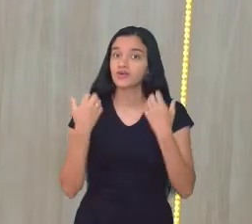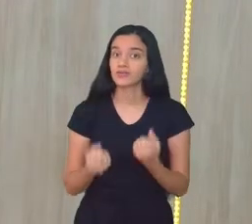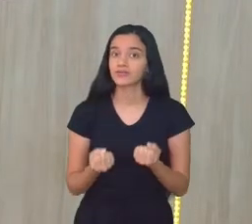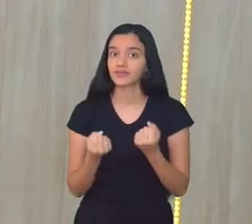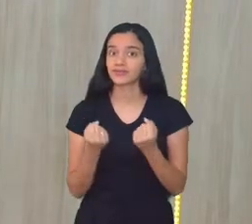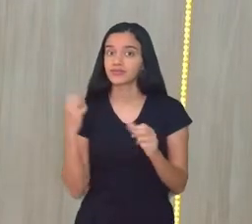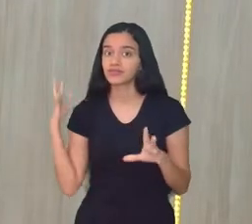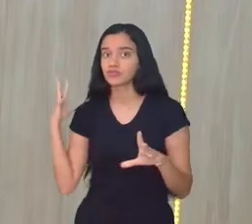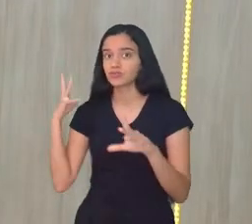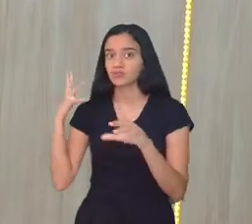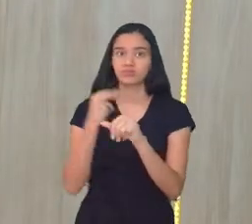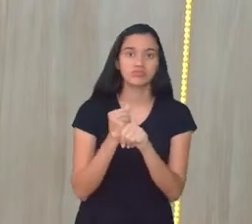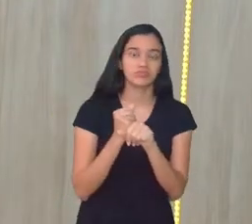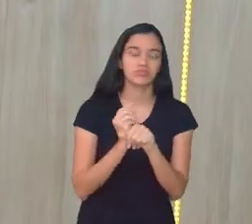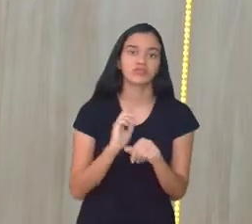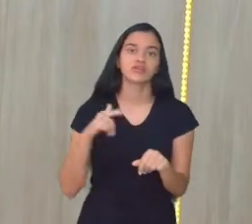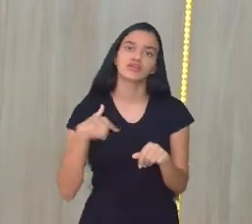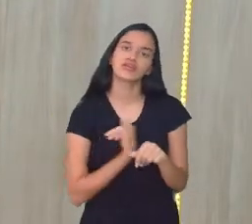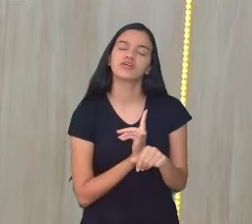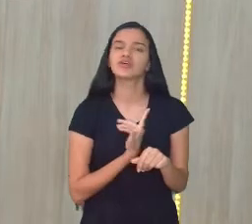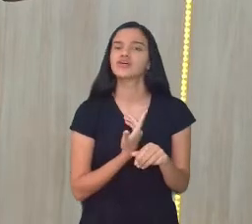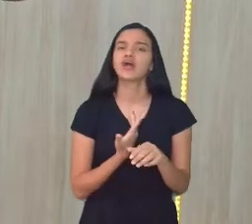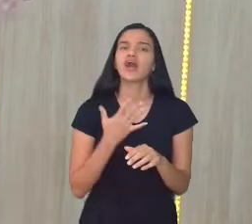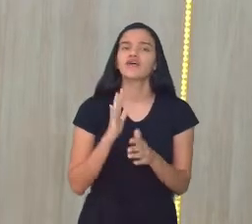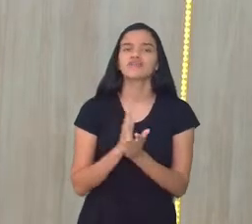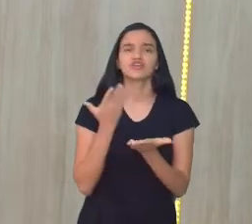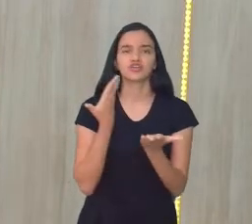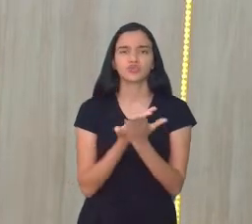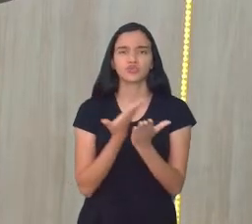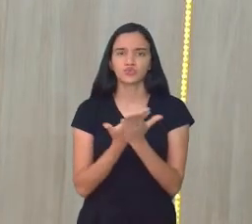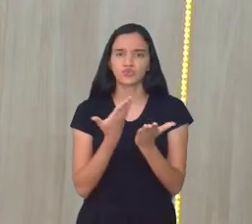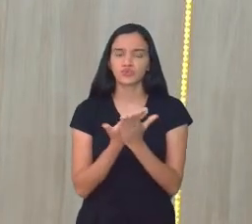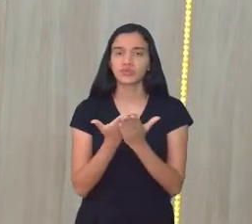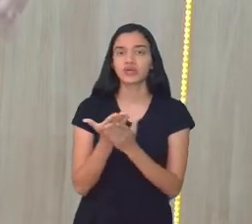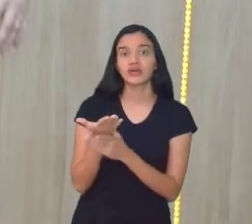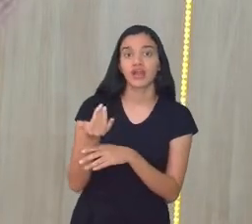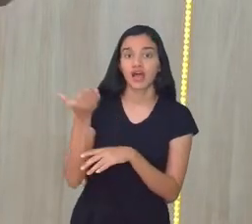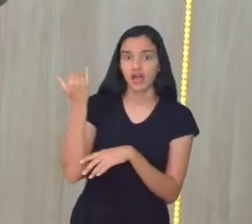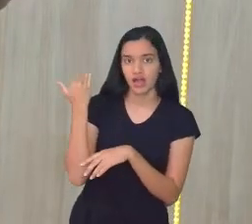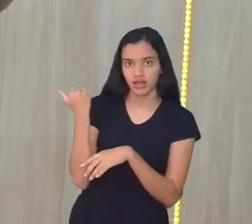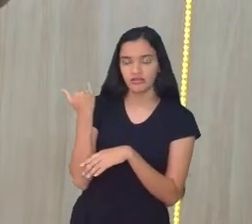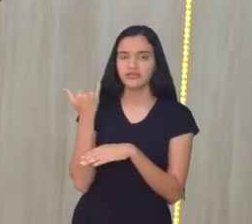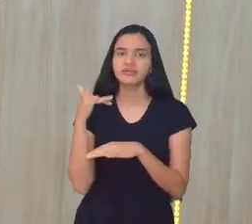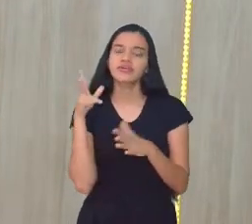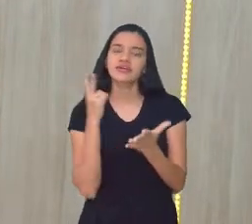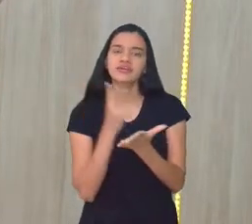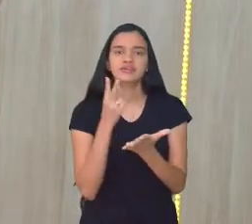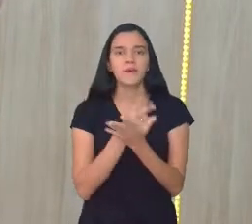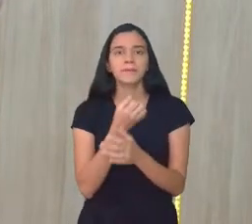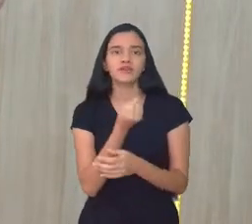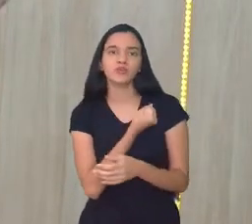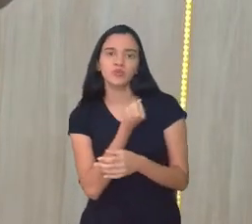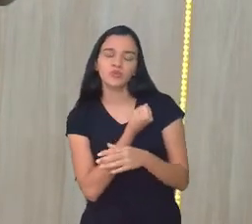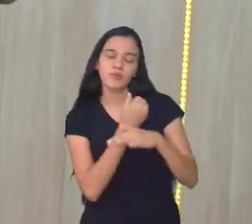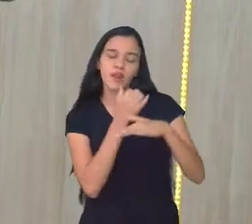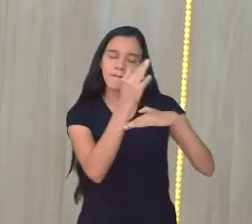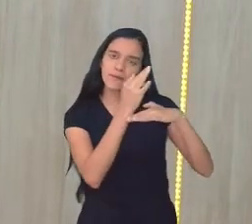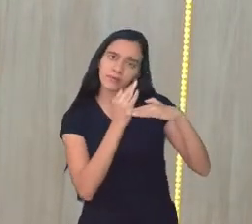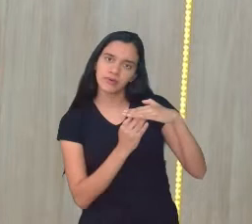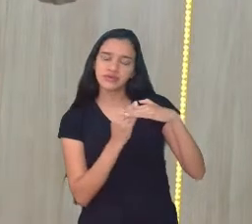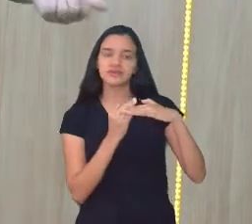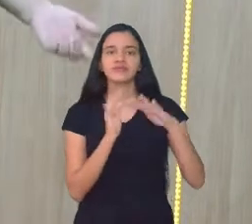aqui recapitular, né? A gente já vem trabalhando nas aulas anteriores, sempre com números